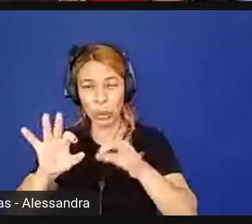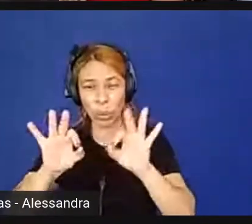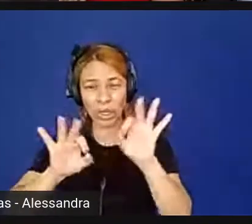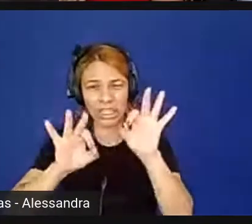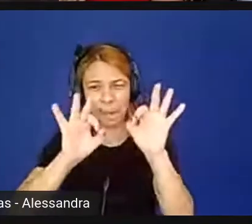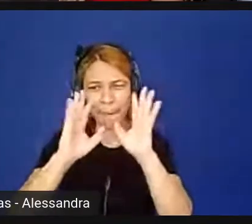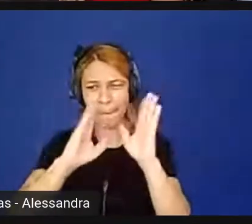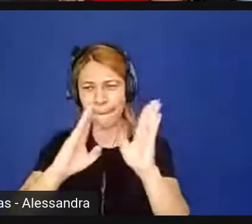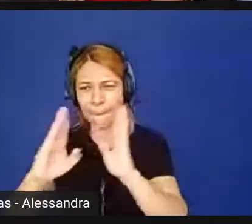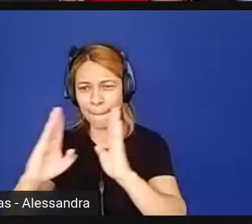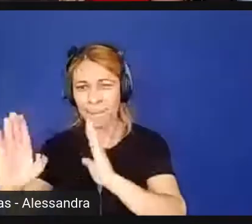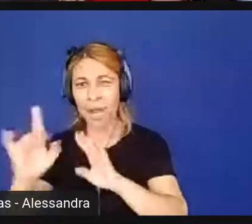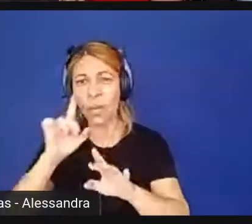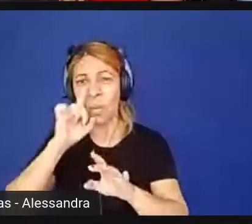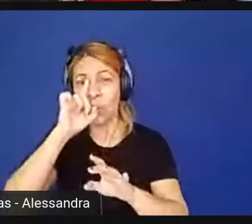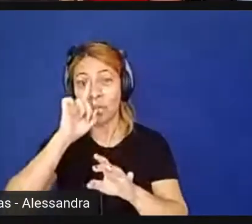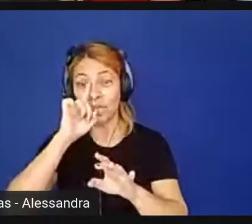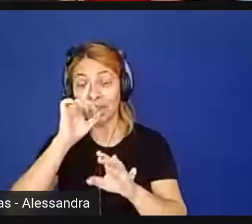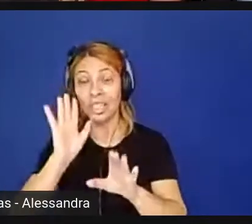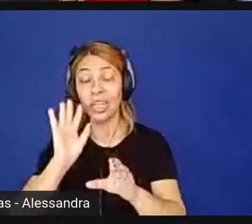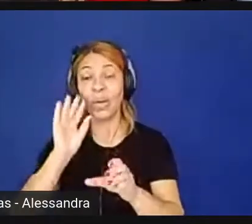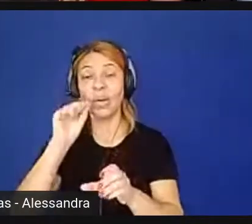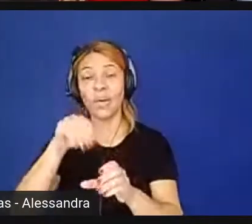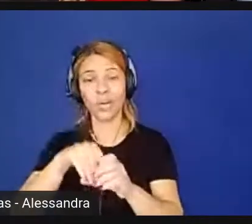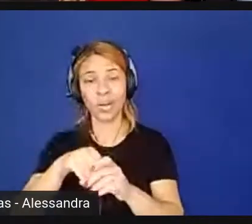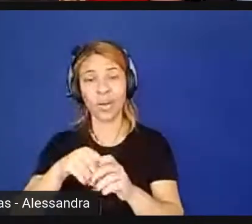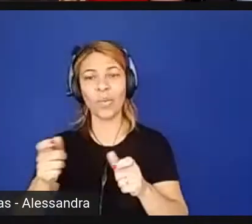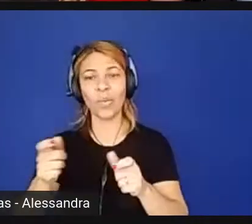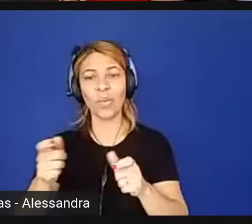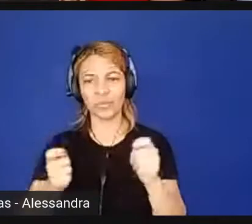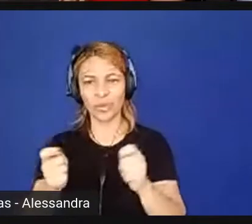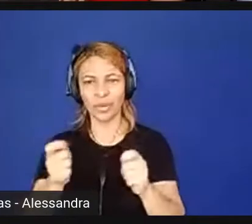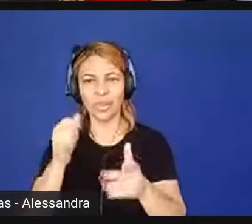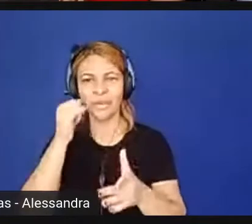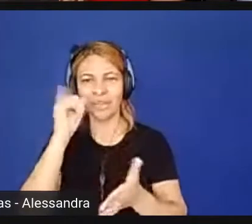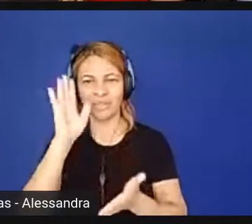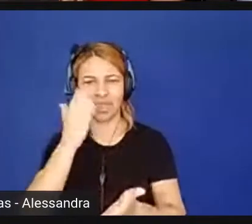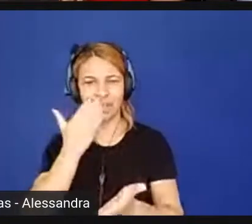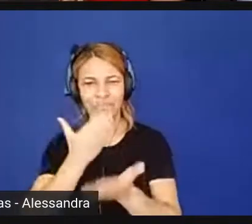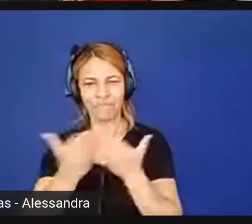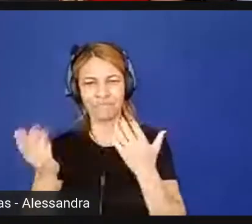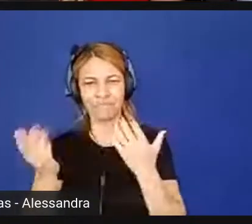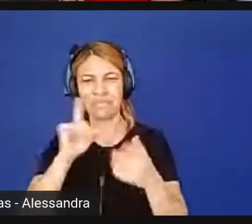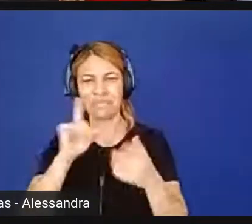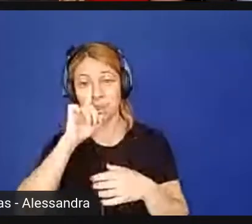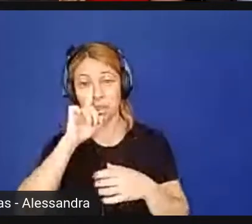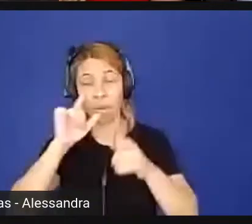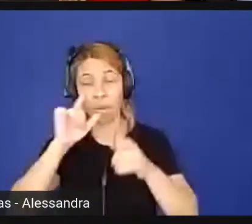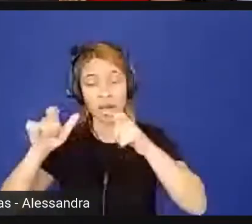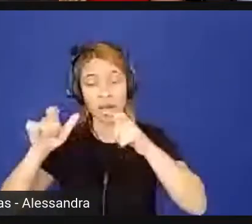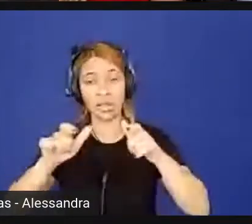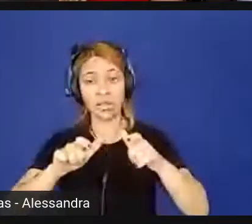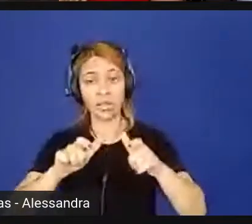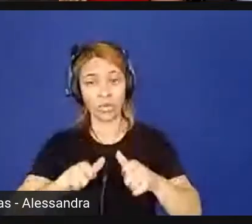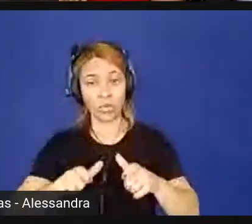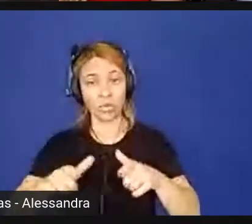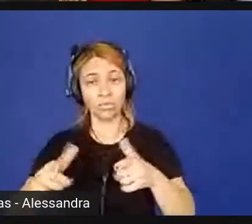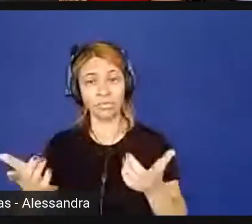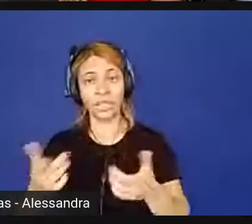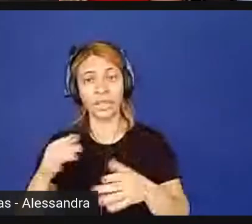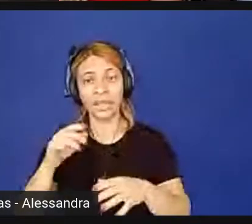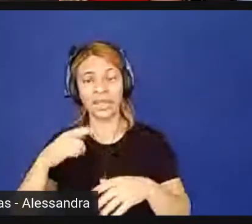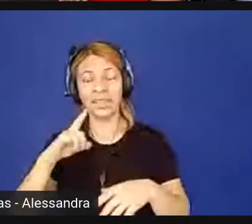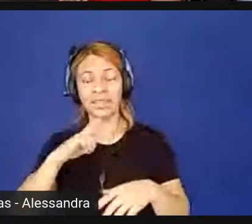e adotar controles proporcionais a esses riscos. E cada setor, cada parceria, ele vai ter um